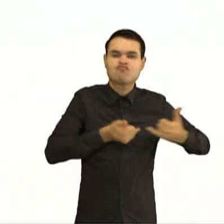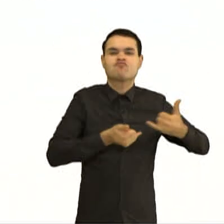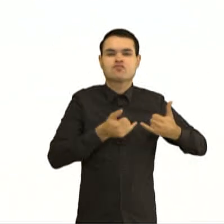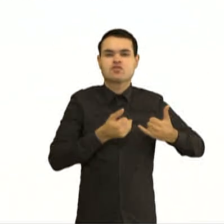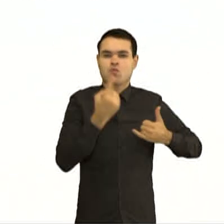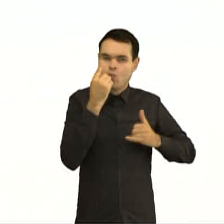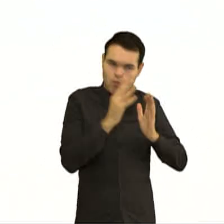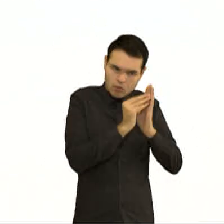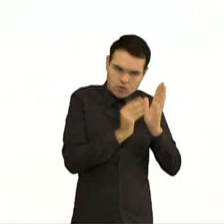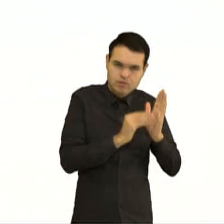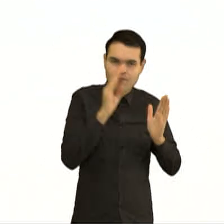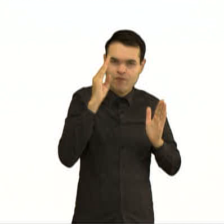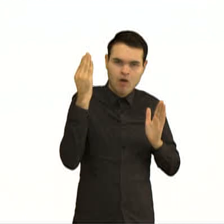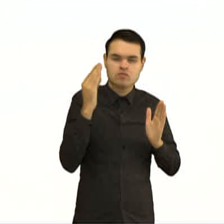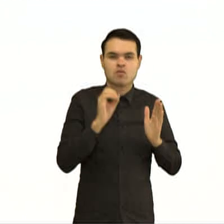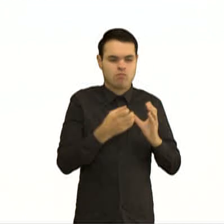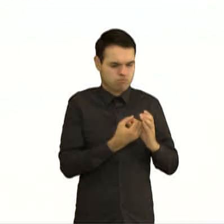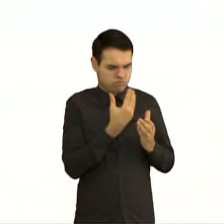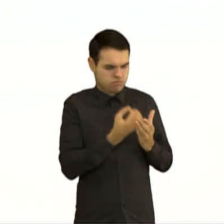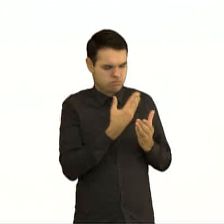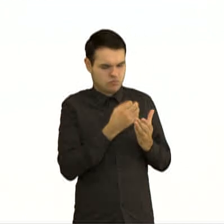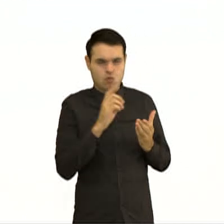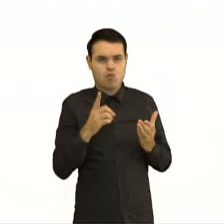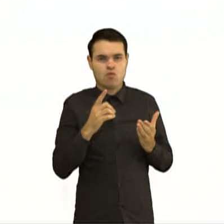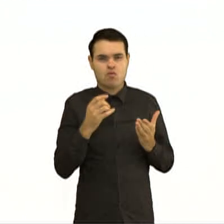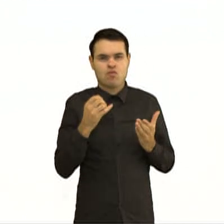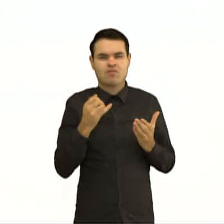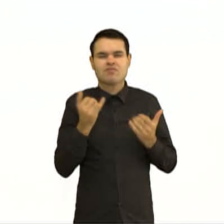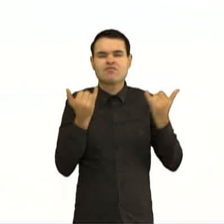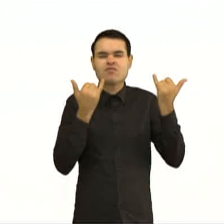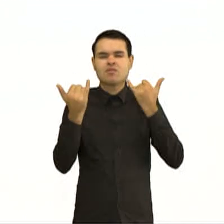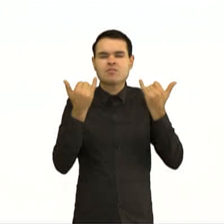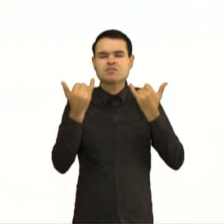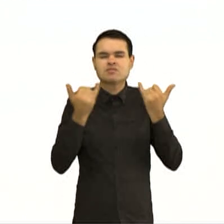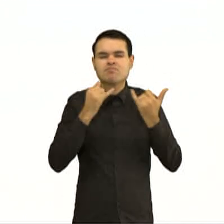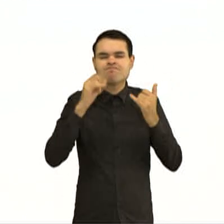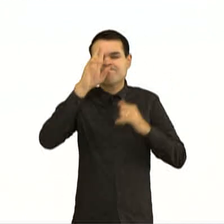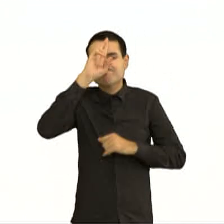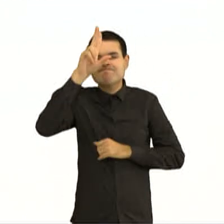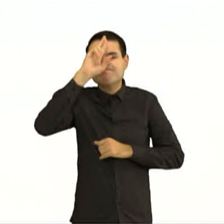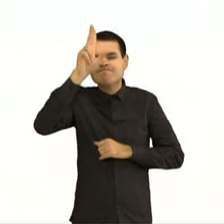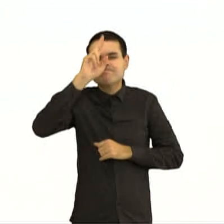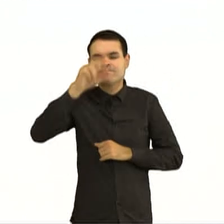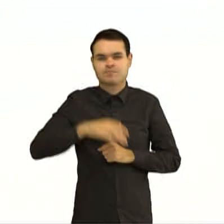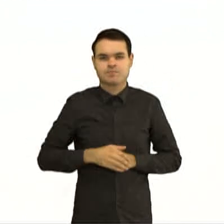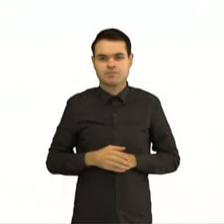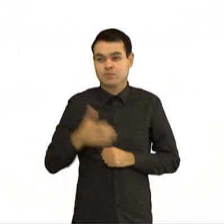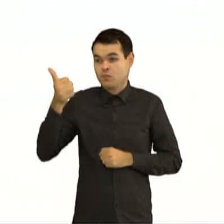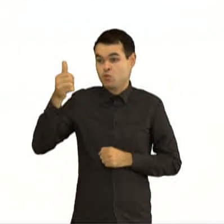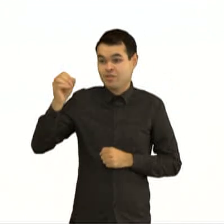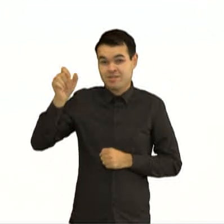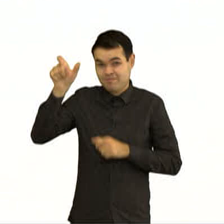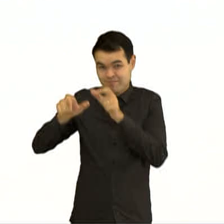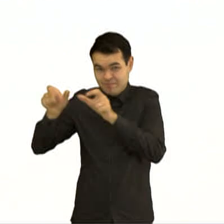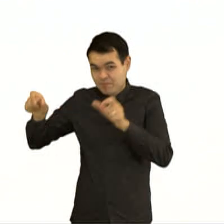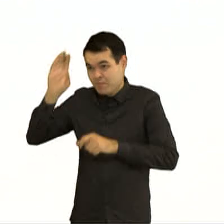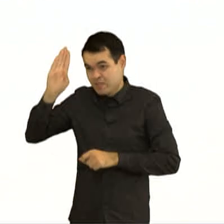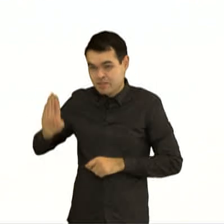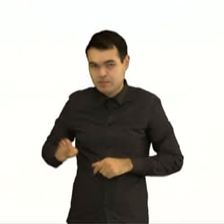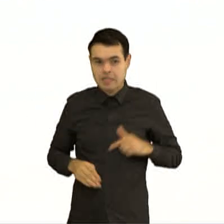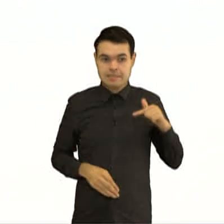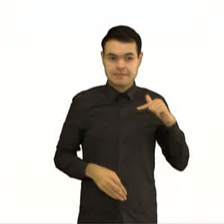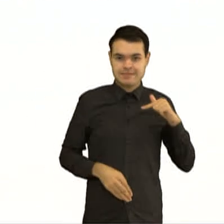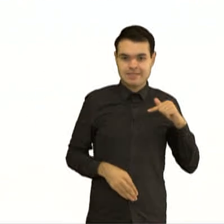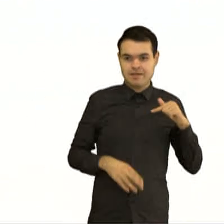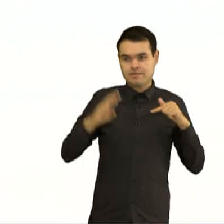conteúdo falso ou desinformação sobre o coronavírus. Dos 10 brasileiros, 7